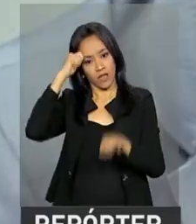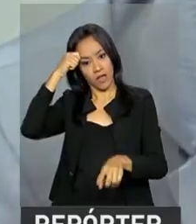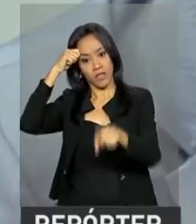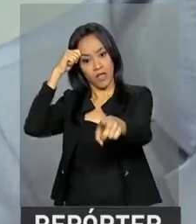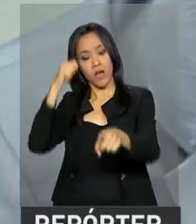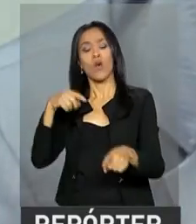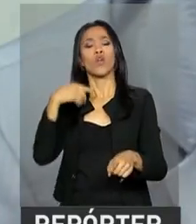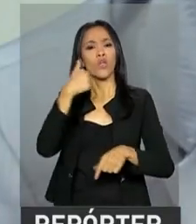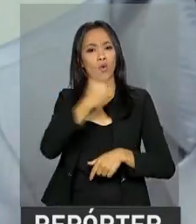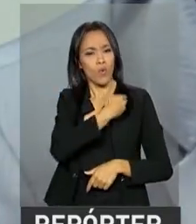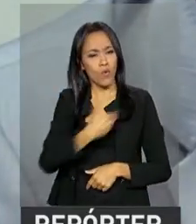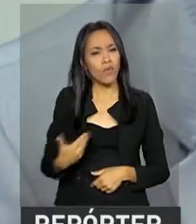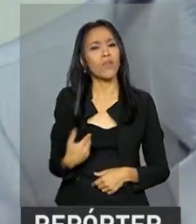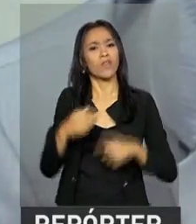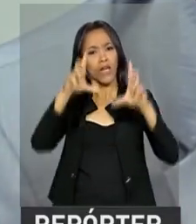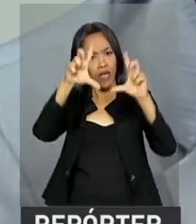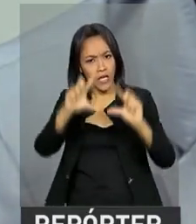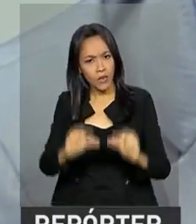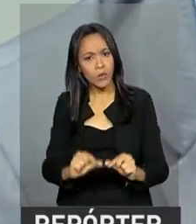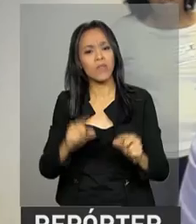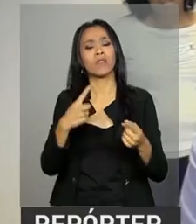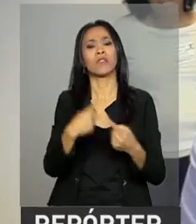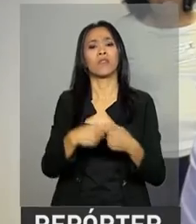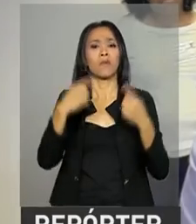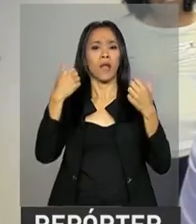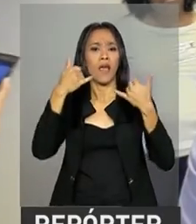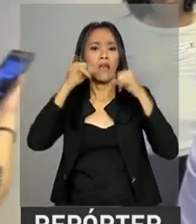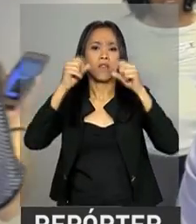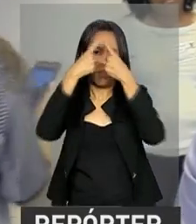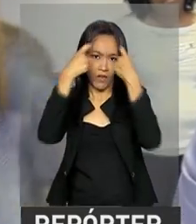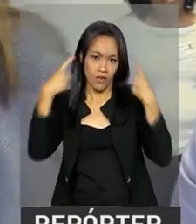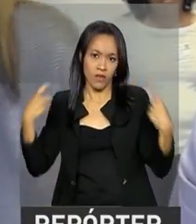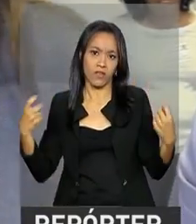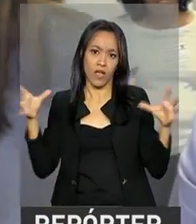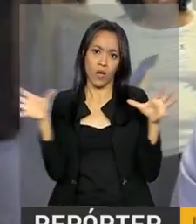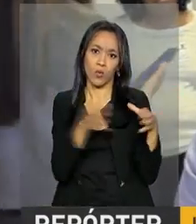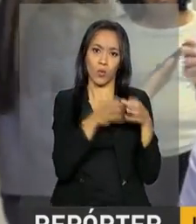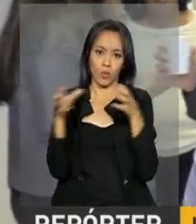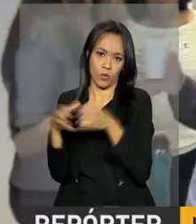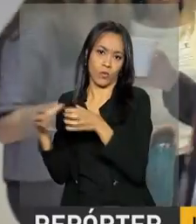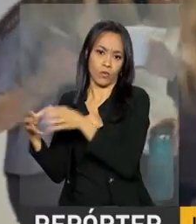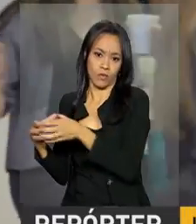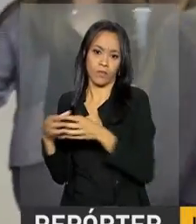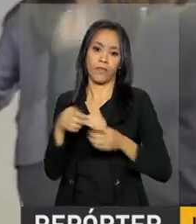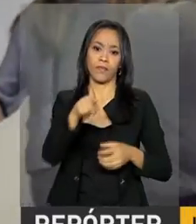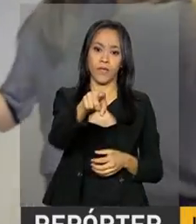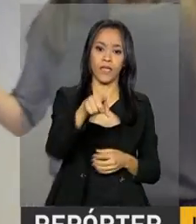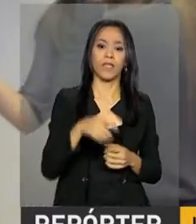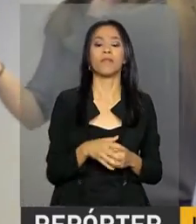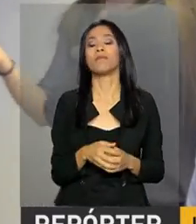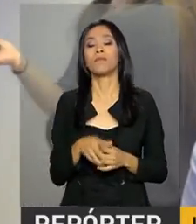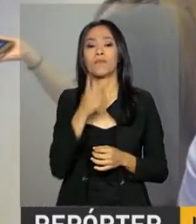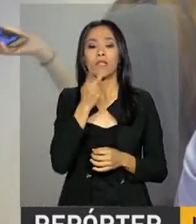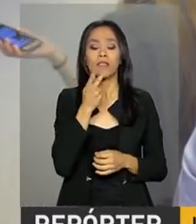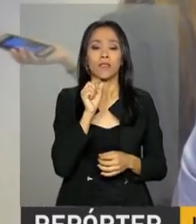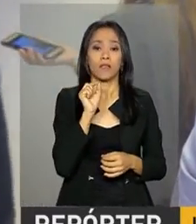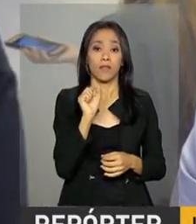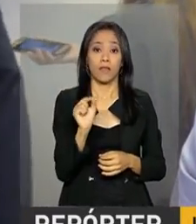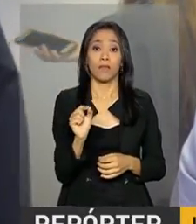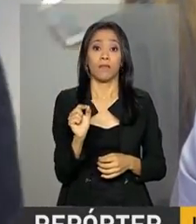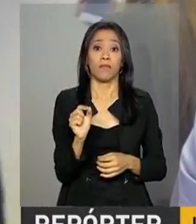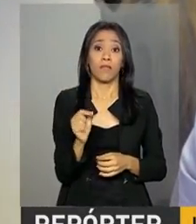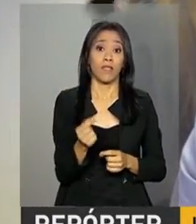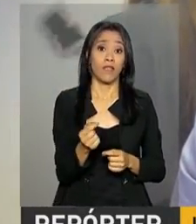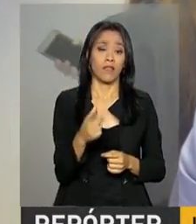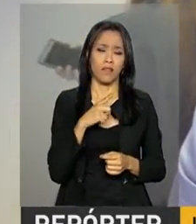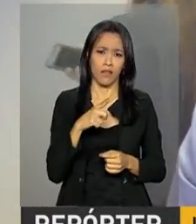a violência contra jovens negros LGBT. Devido à necessidade de nós termos realmente índices que